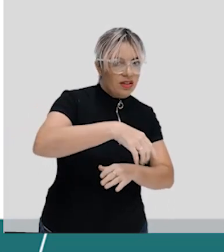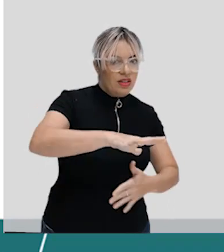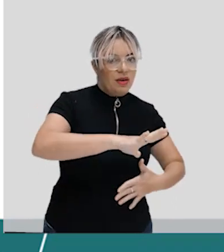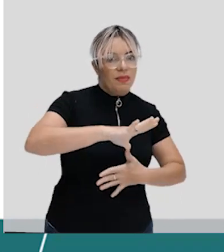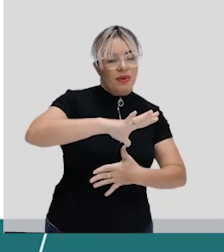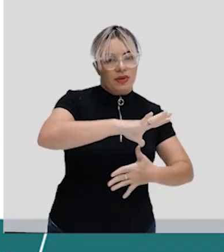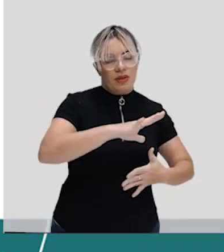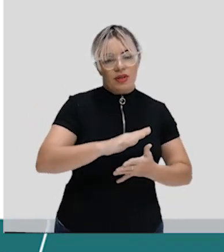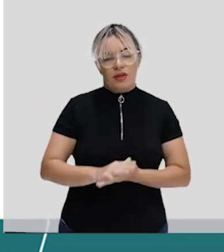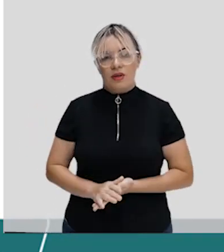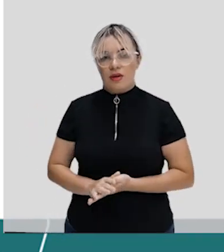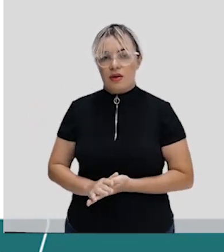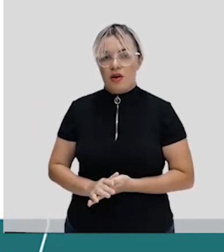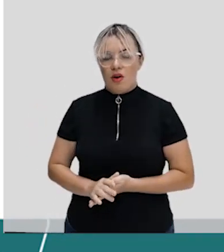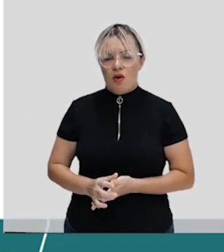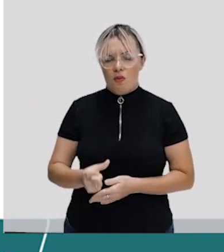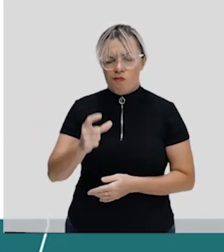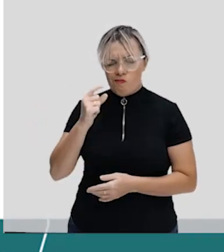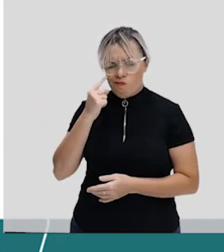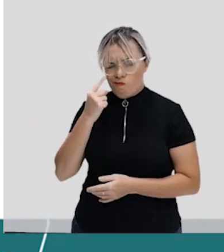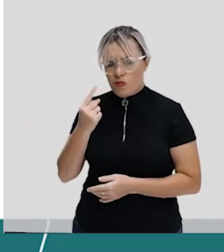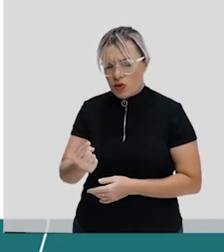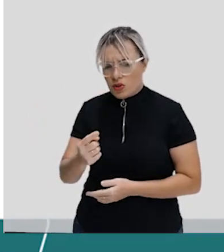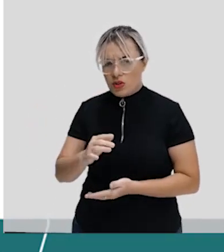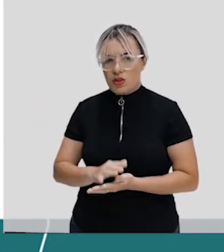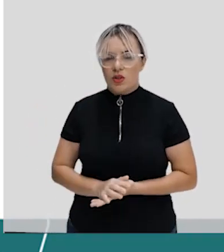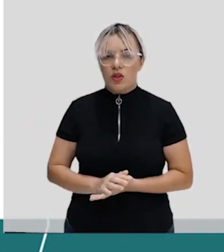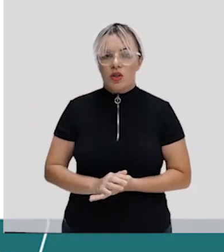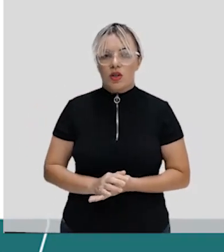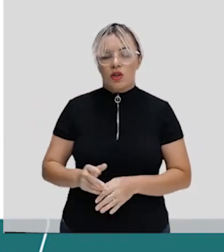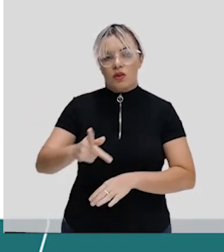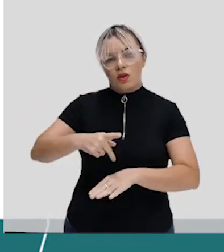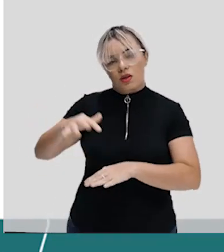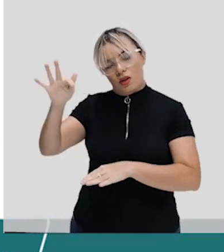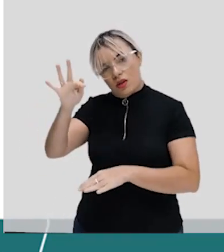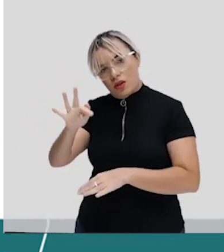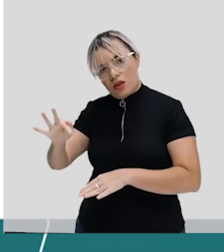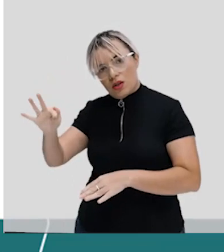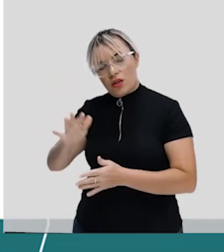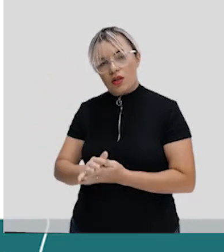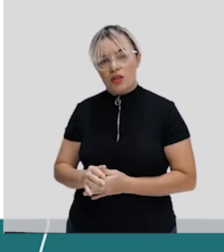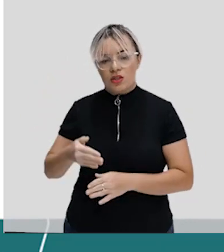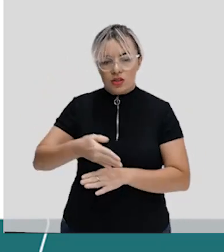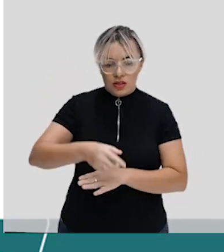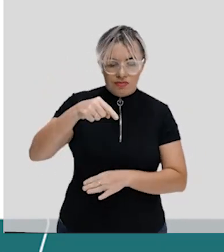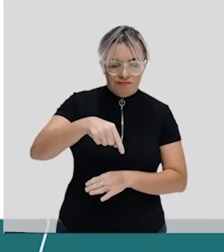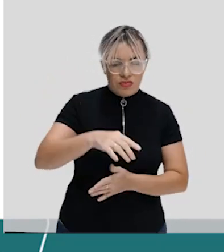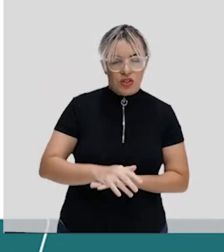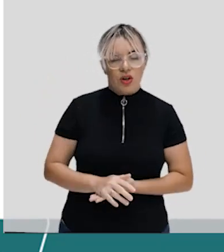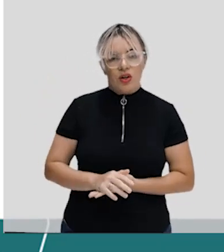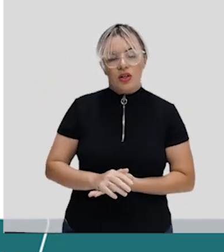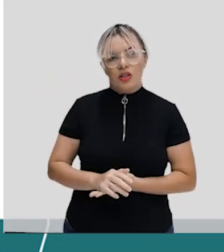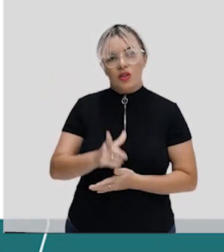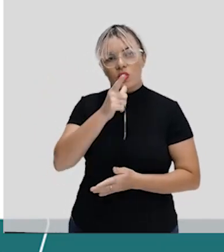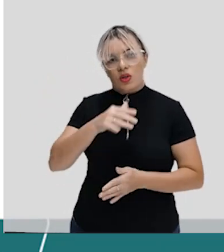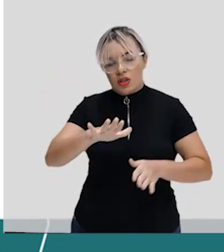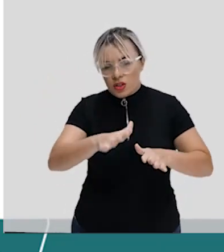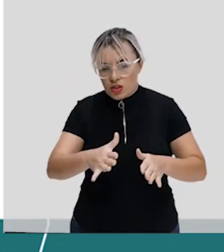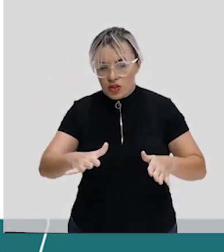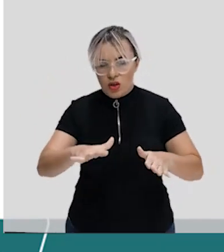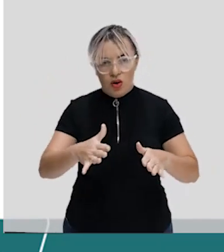no litoral brasileiro desde 1502,